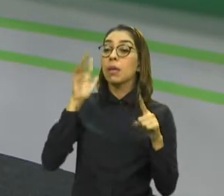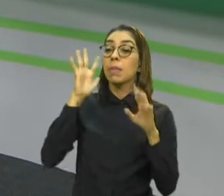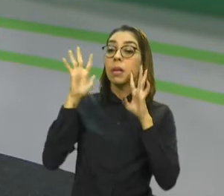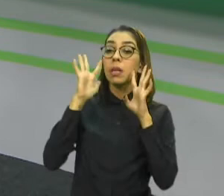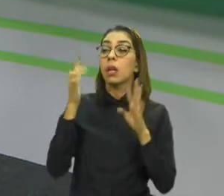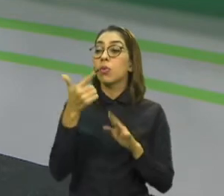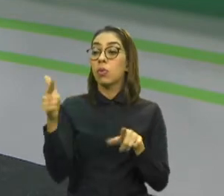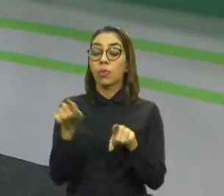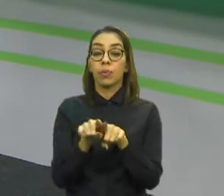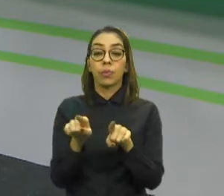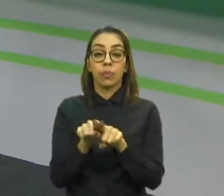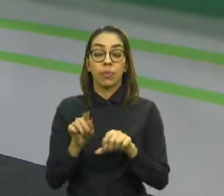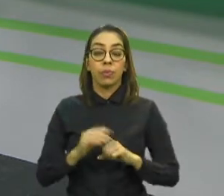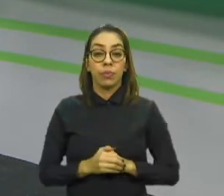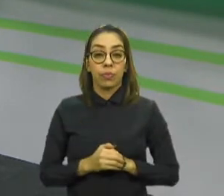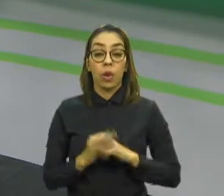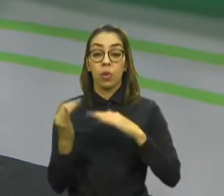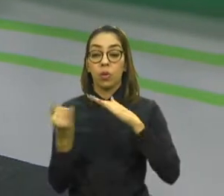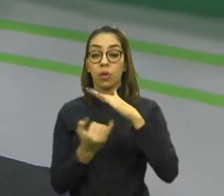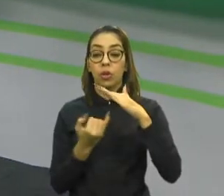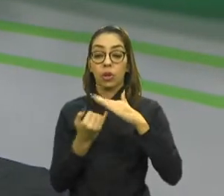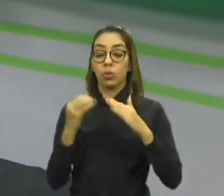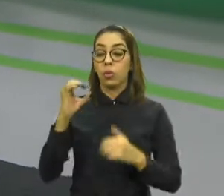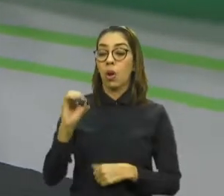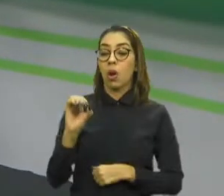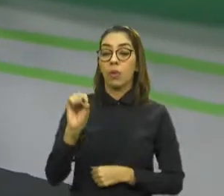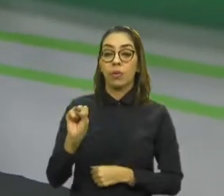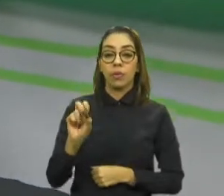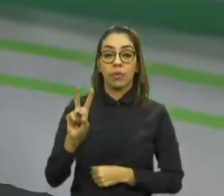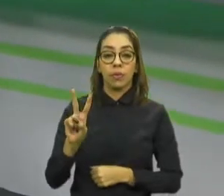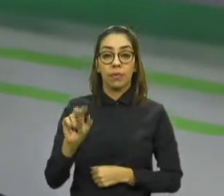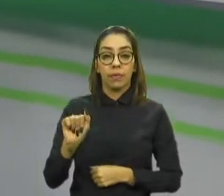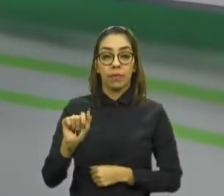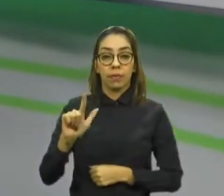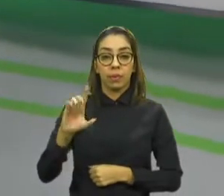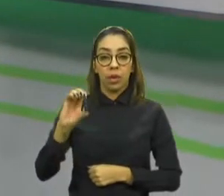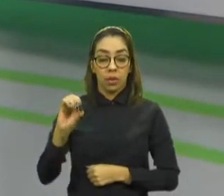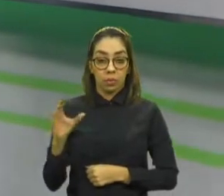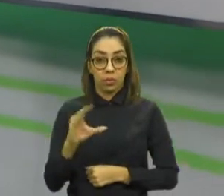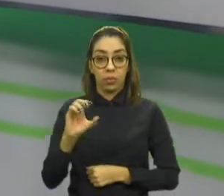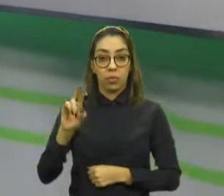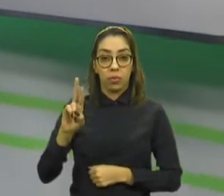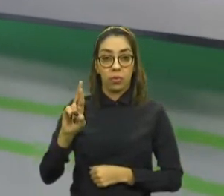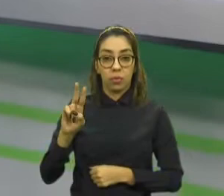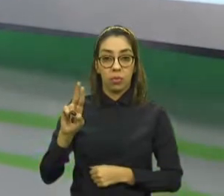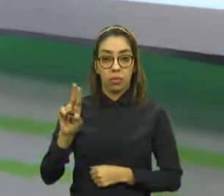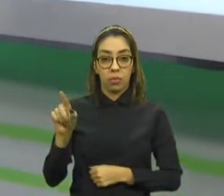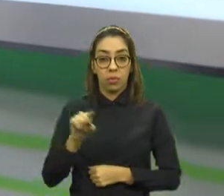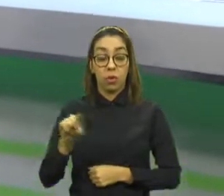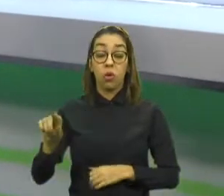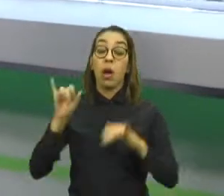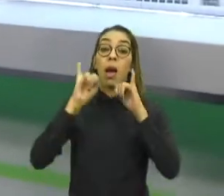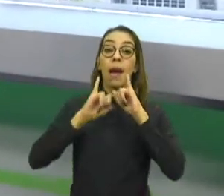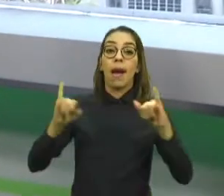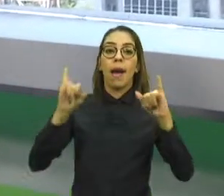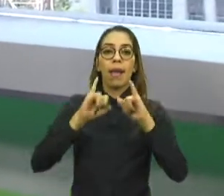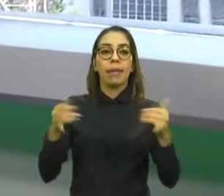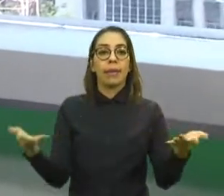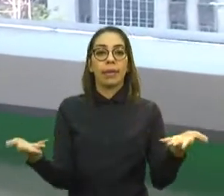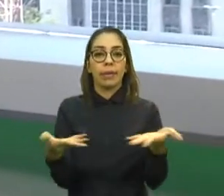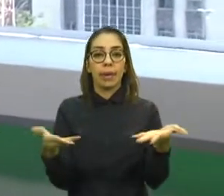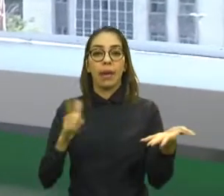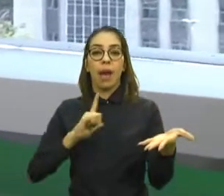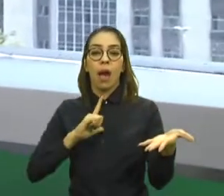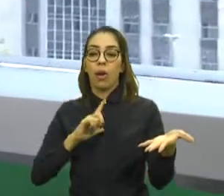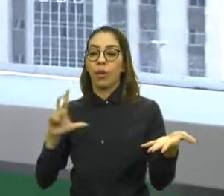A Fundação Oswaldo Cruz alerta para o reaparecimento de alguns vírus respiratórios que causam a síndrome respiratória aguda